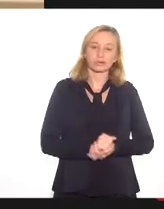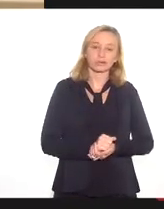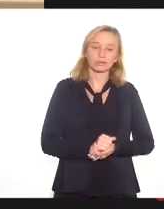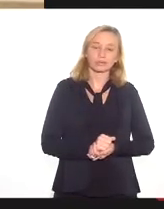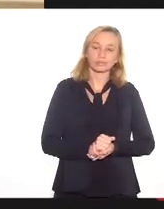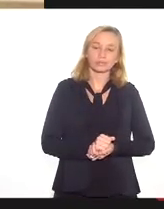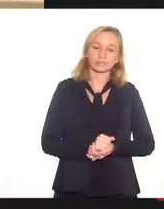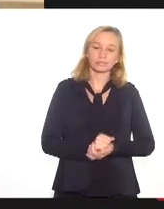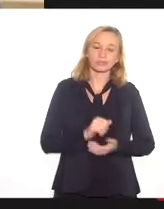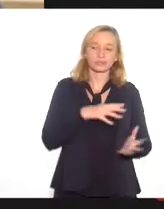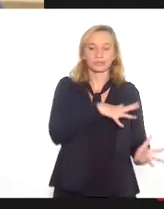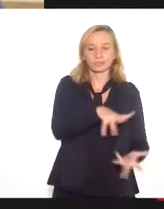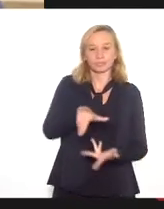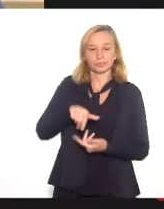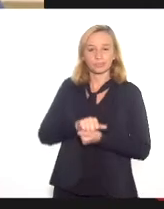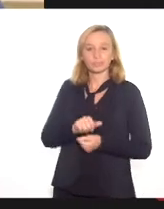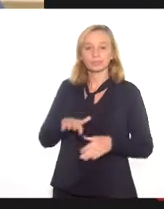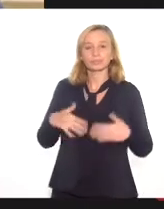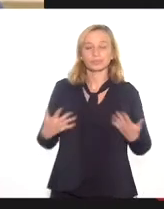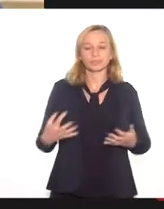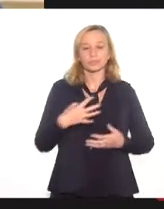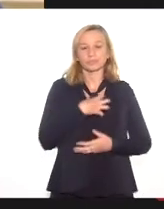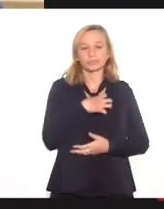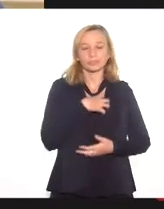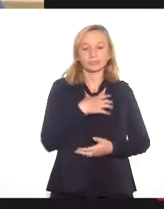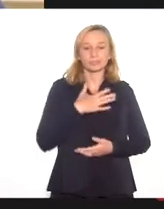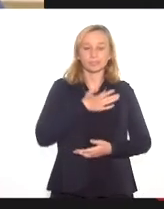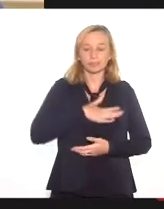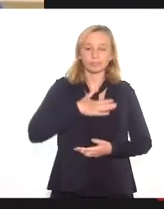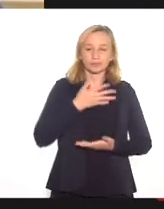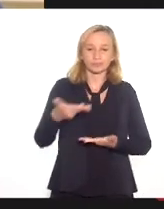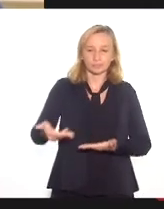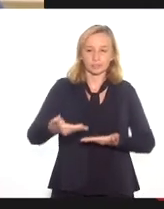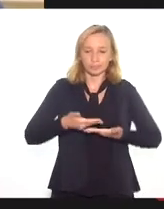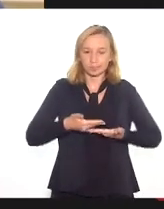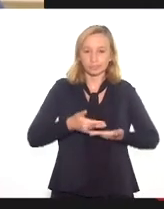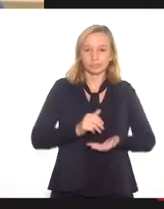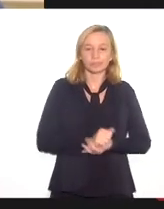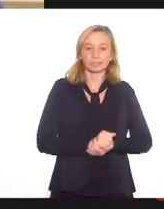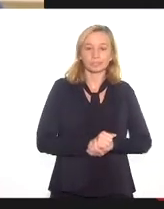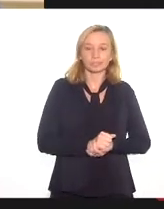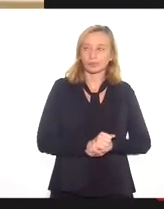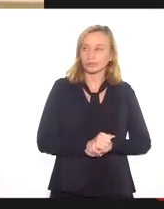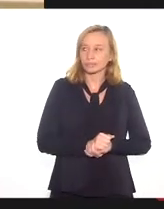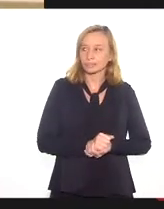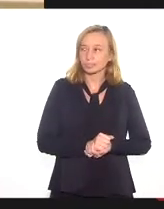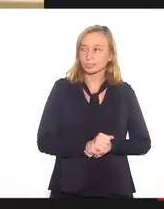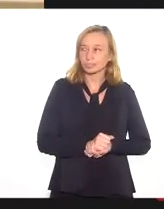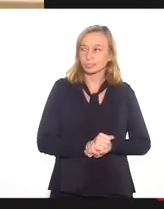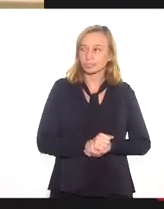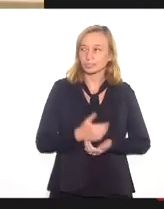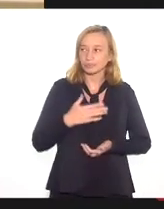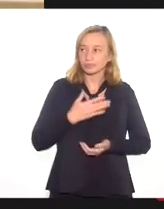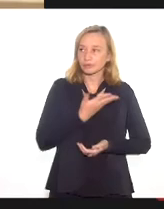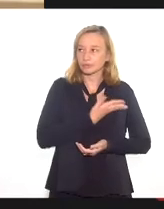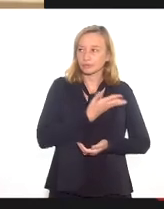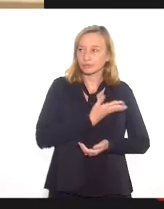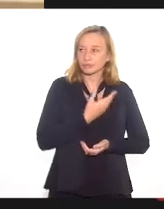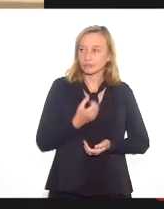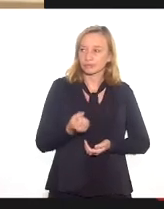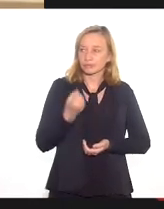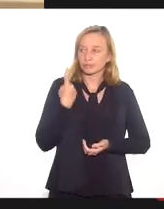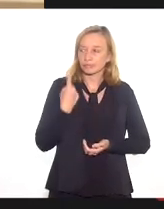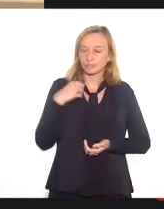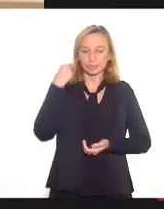mundial. Então, nesse sentido, gostaria de convidar o nosso querido ex-senador,